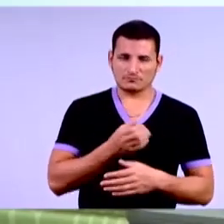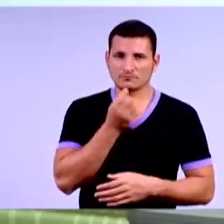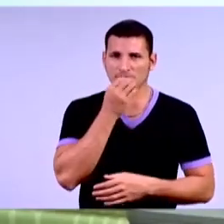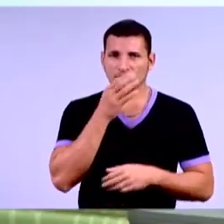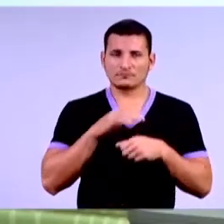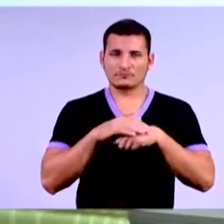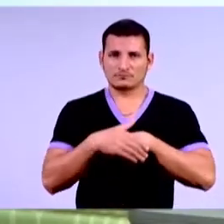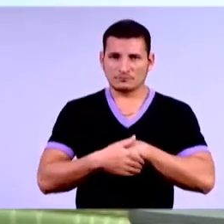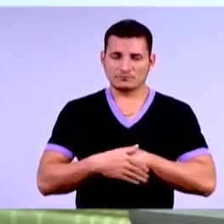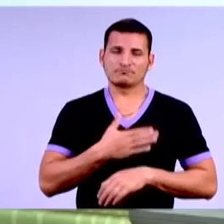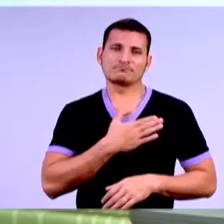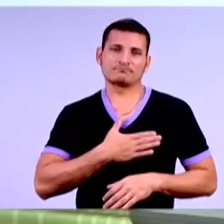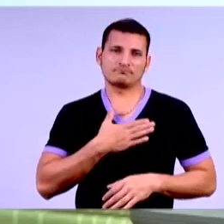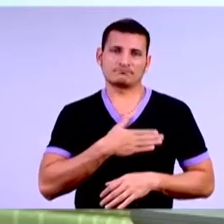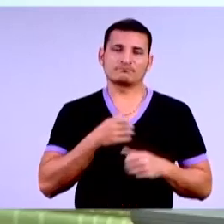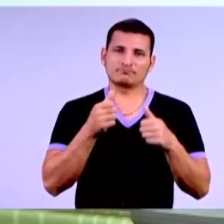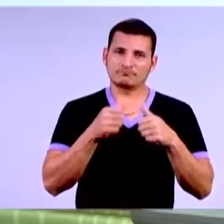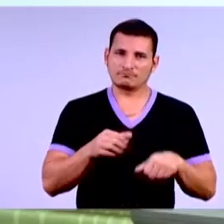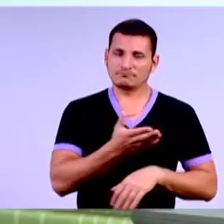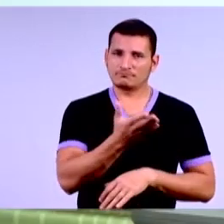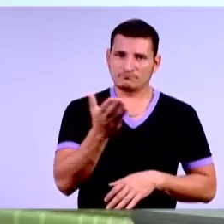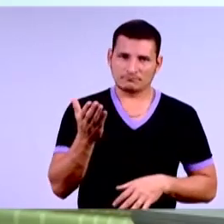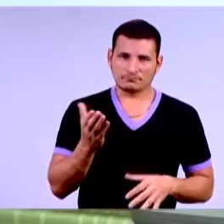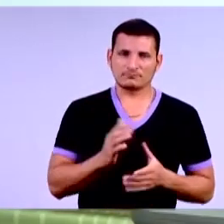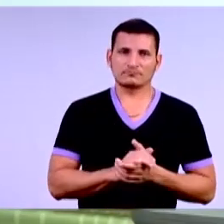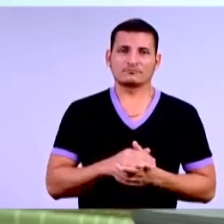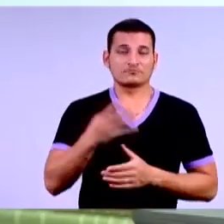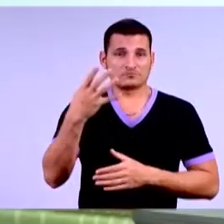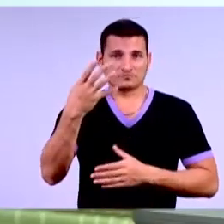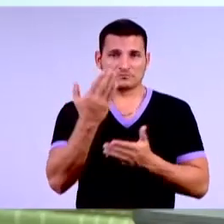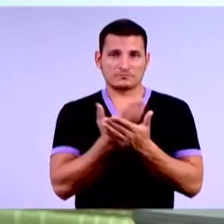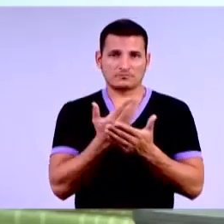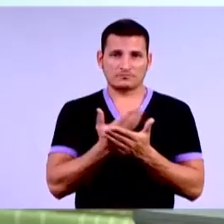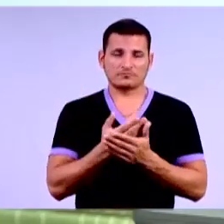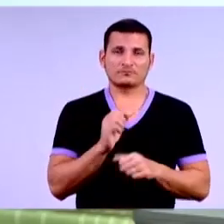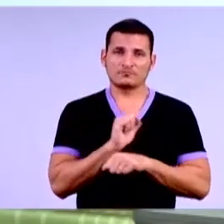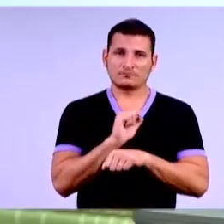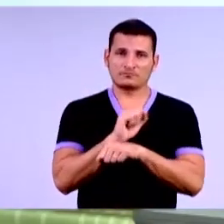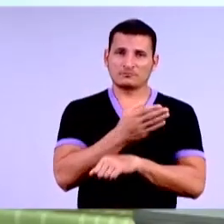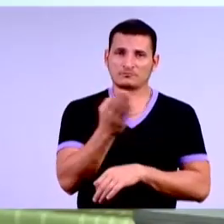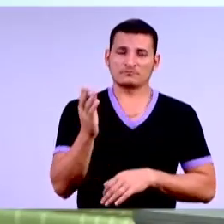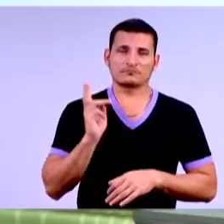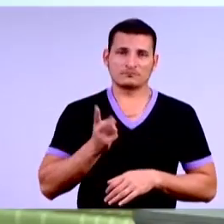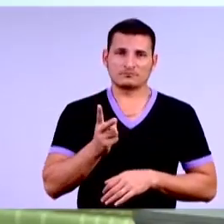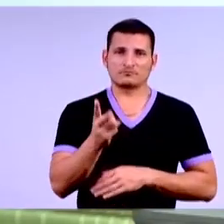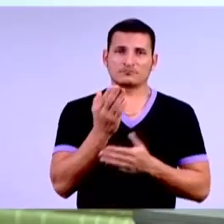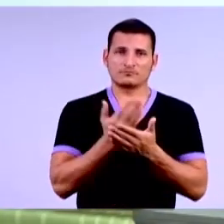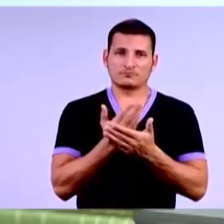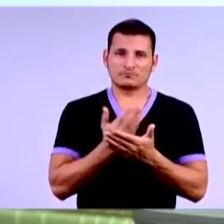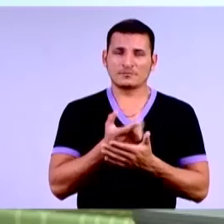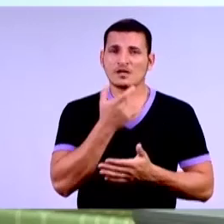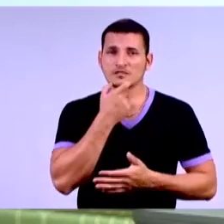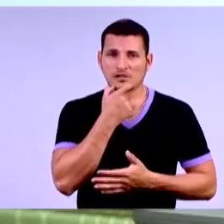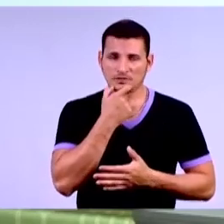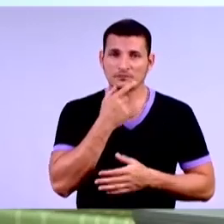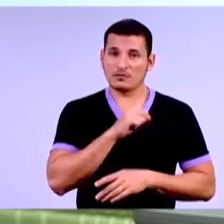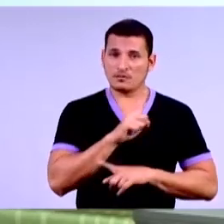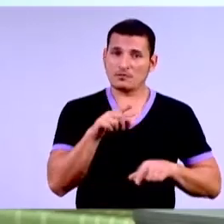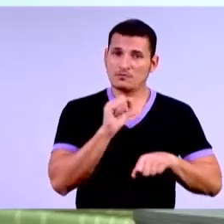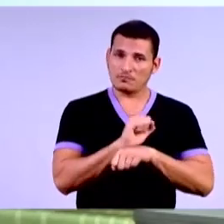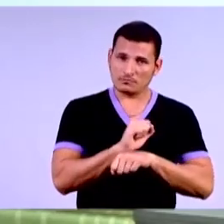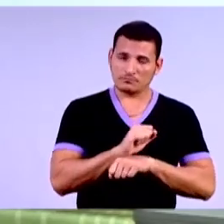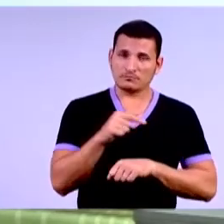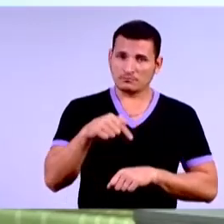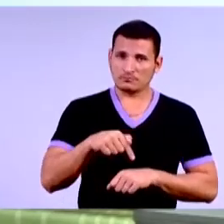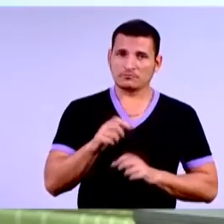noite fantasy estado com vocês essas quatro aulas espero que vocês continuem os estudos de inglês vocês não pararem por